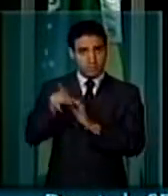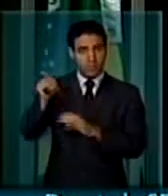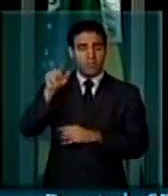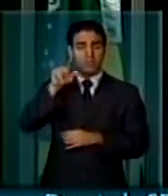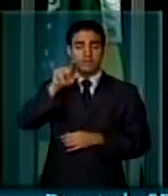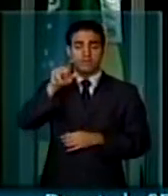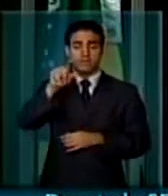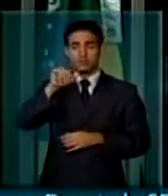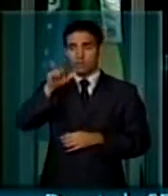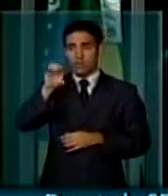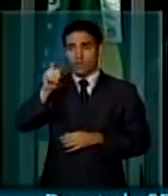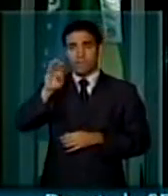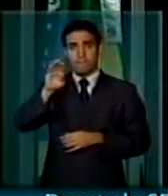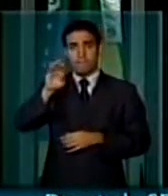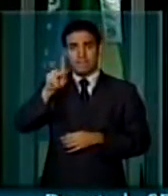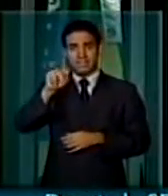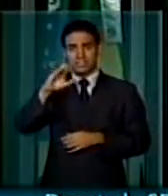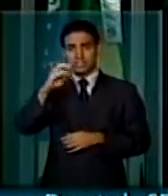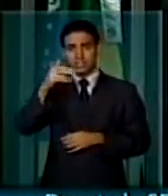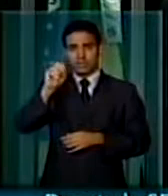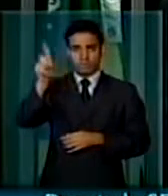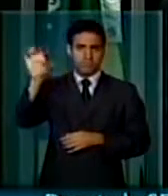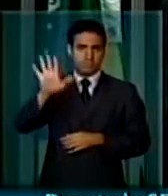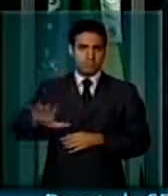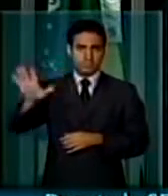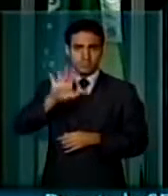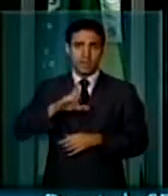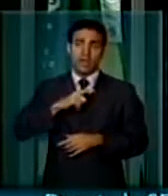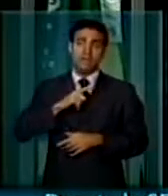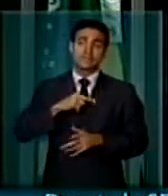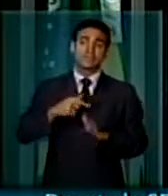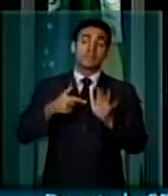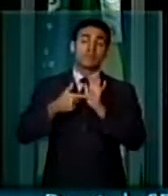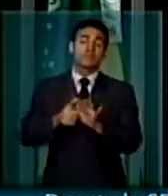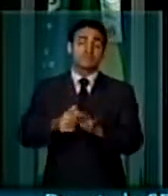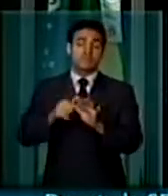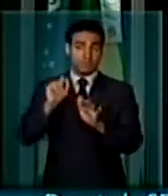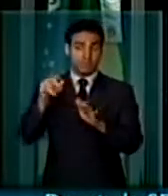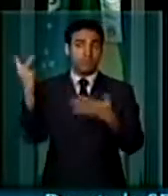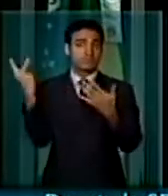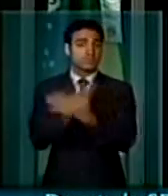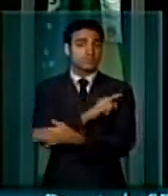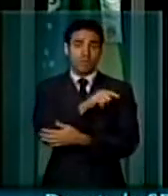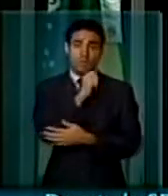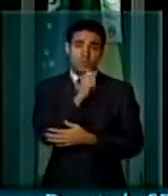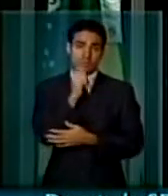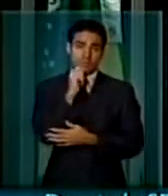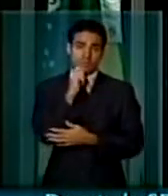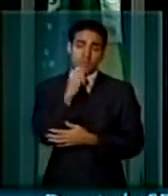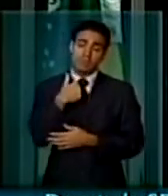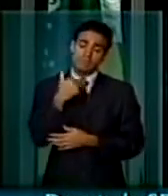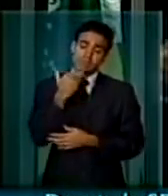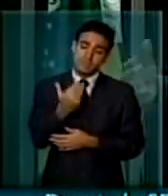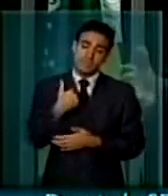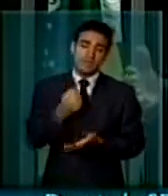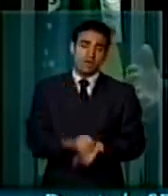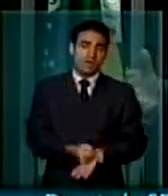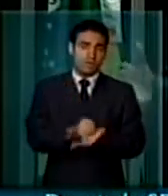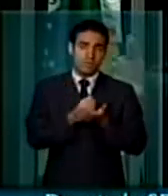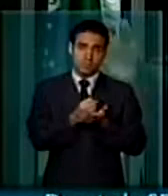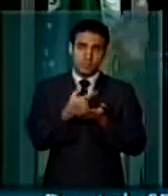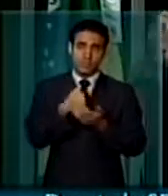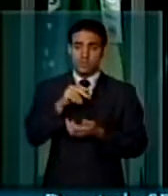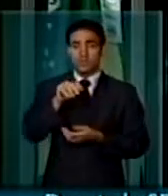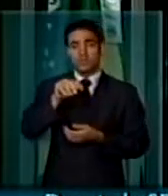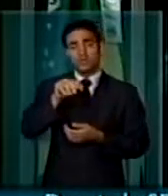João Pacheco, e eu apresentei a eles o vídeo deste episódio que aconteceu lá no Amapá e pedi o apoio total da União Europeia